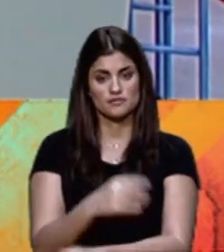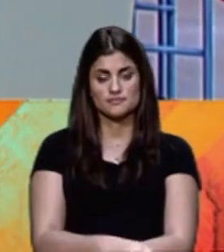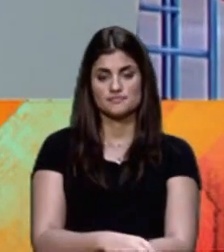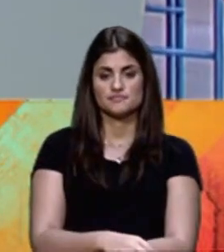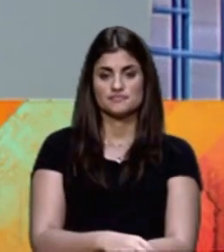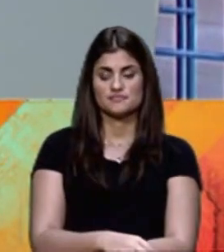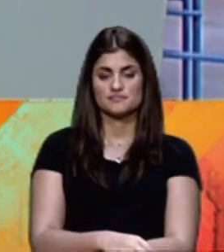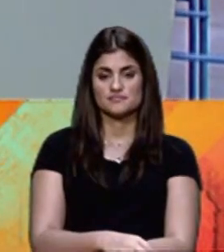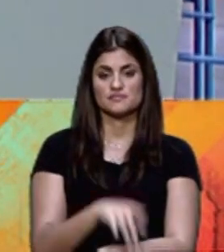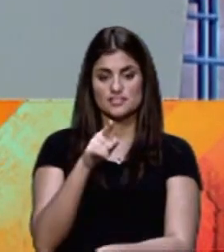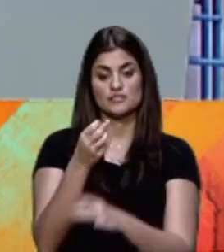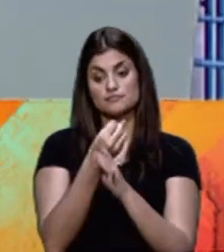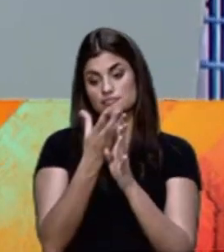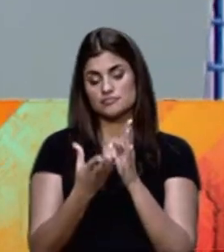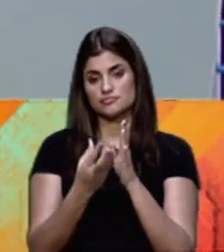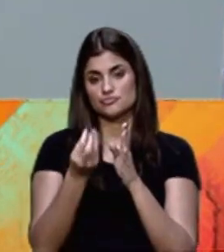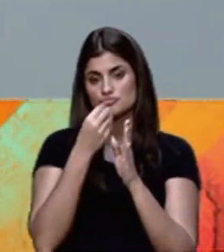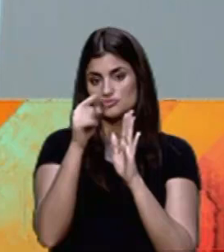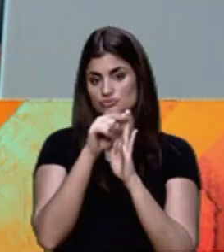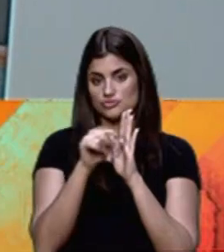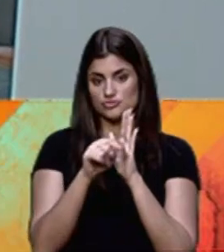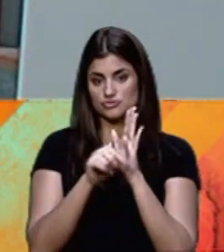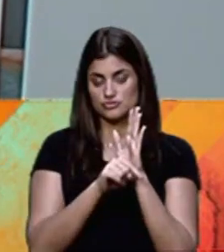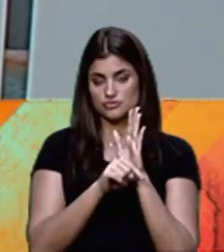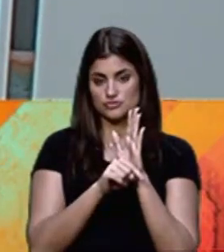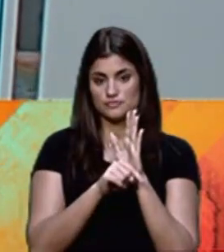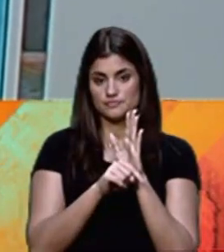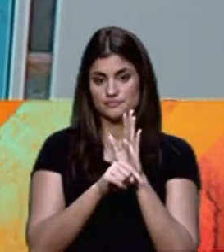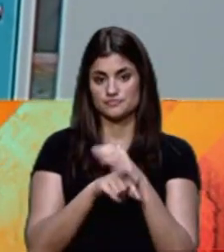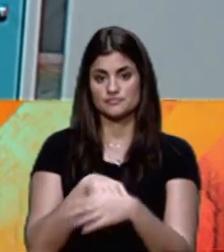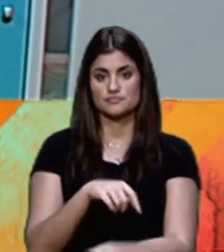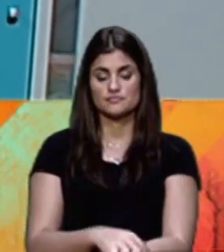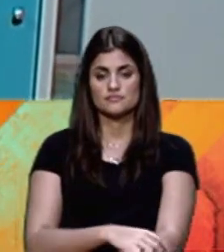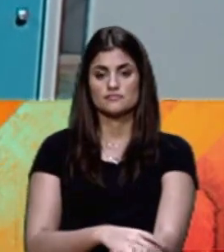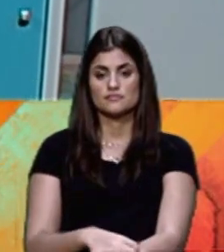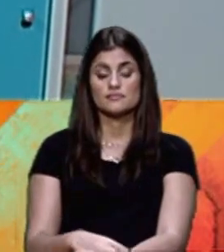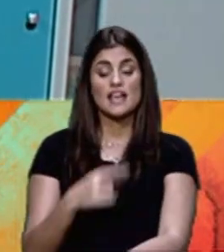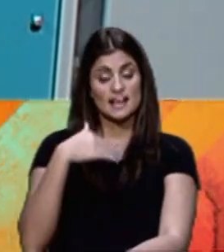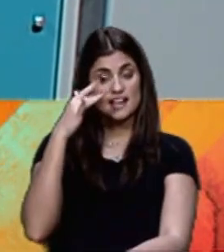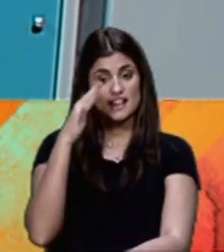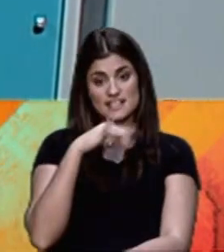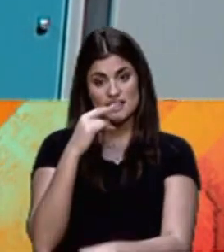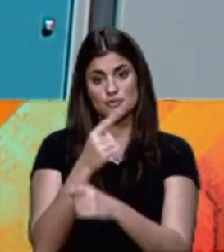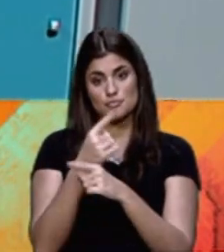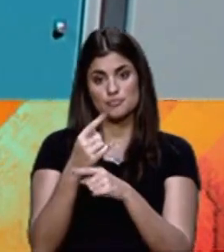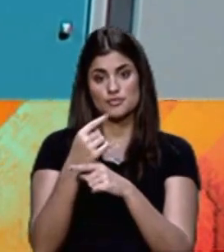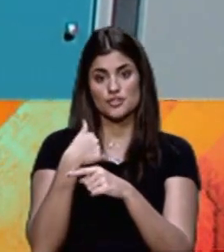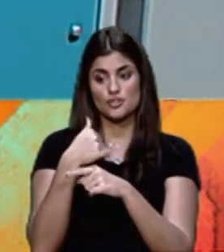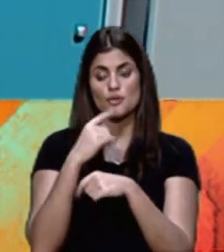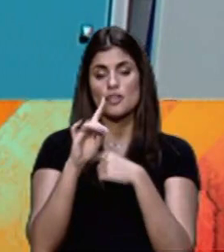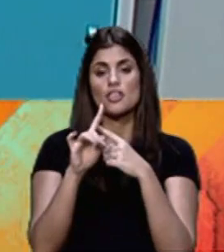É que temos aqui uma série de ingredientes improváveis, engraçado. Não é? Eu coloquei a pera e é engraçado que eu faço estes testes e depois coloco os meus